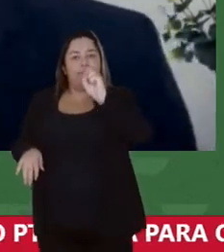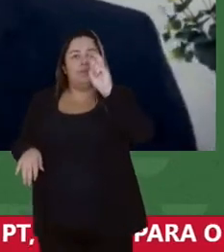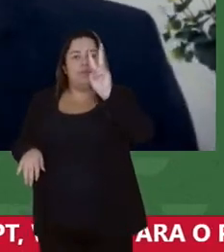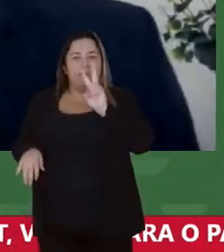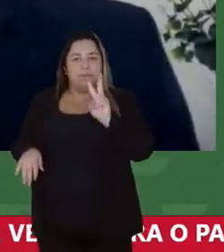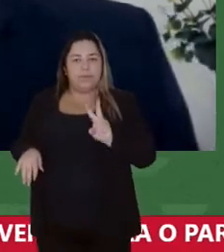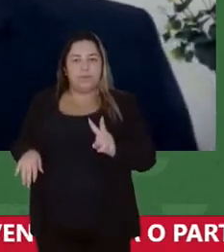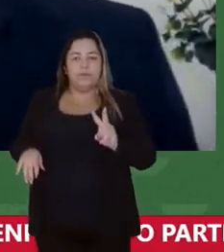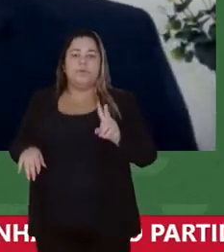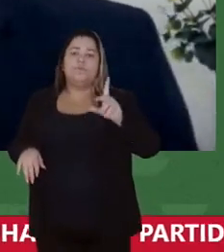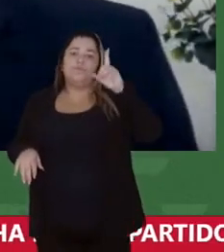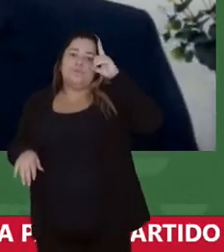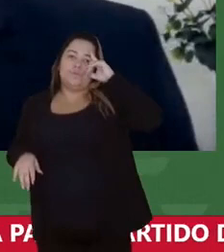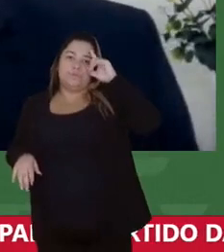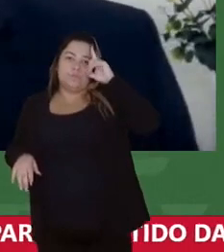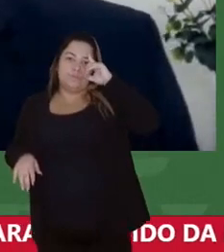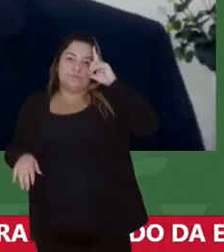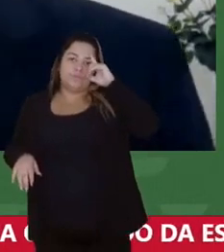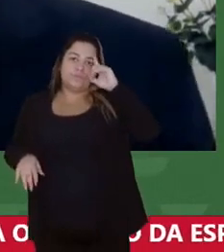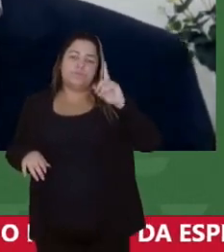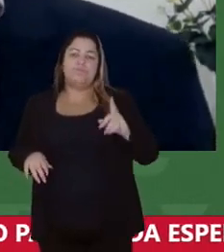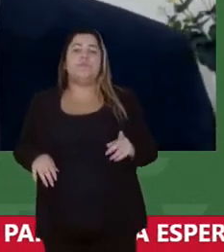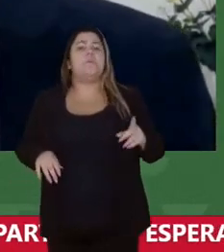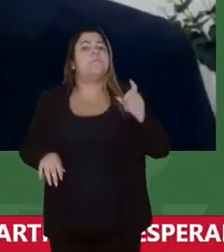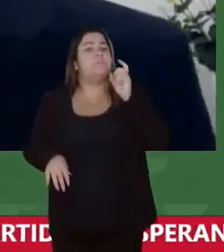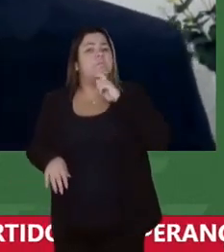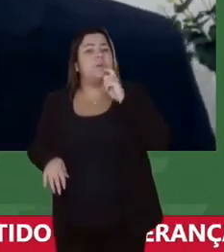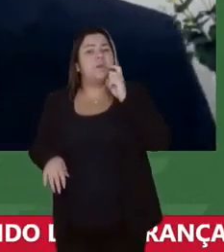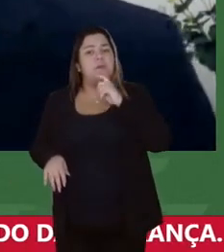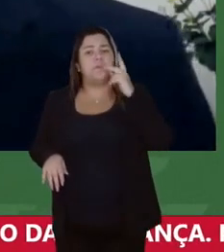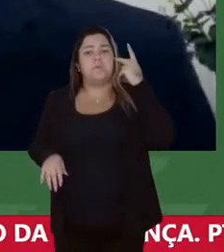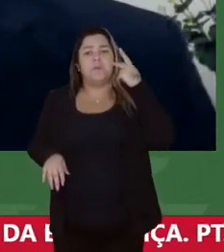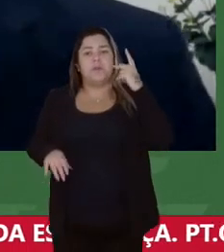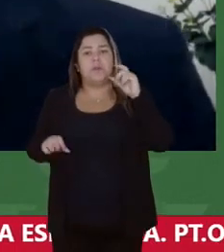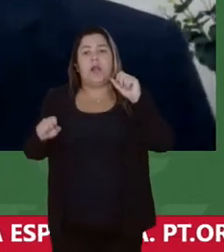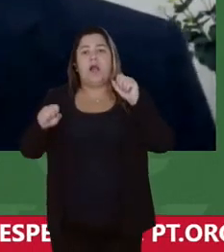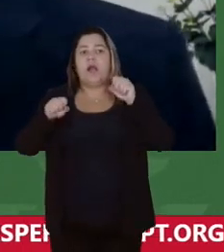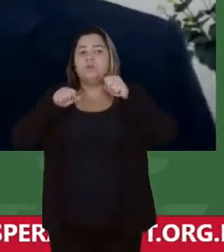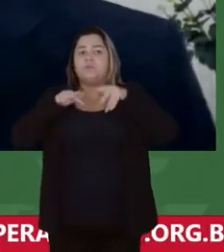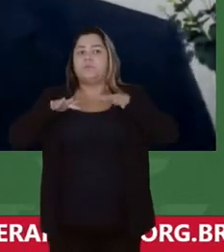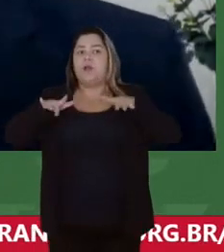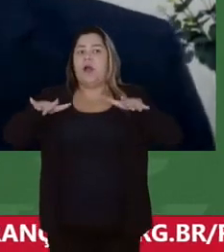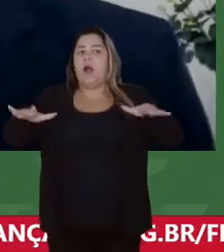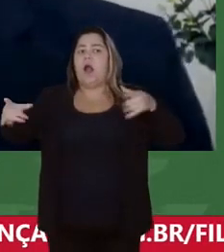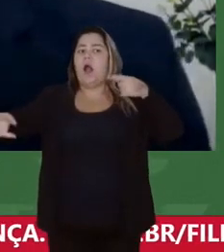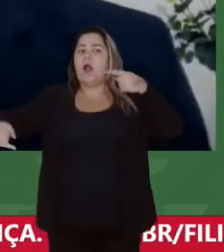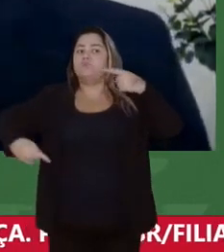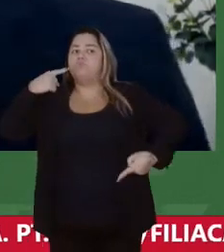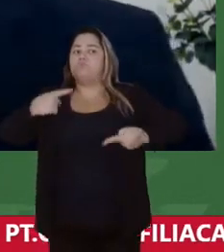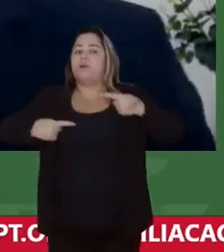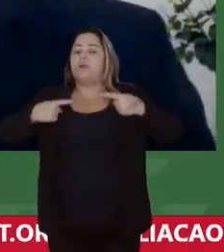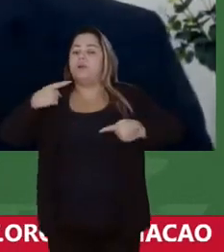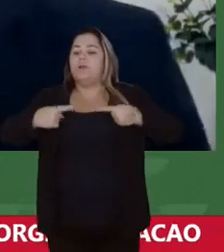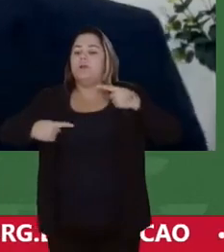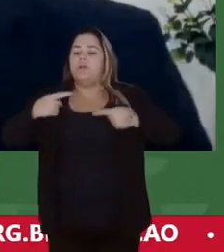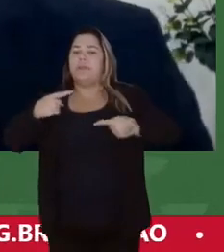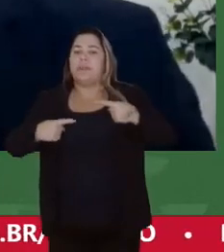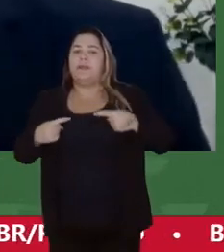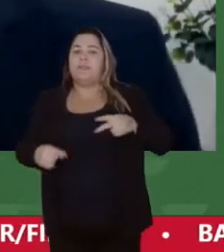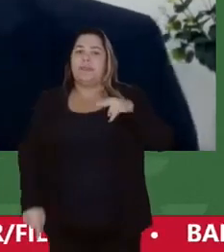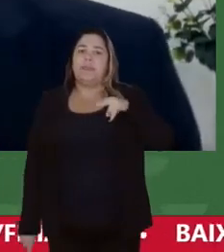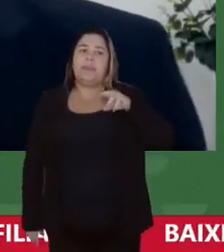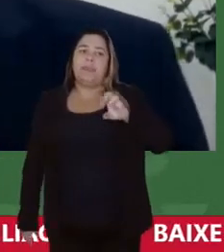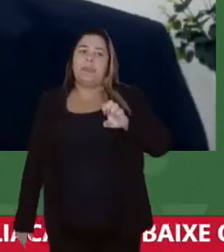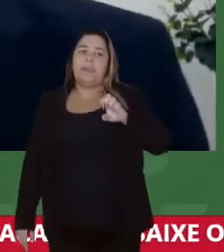um governo que mente para reproduzir disputa na sua base ideológica